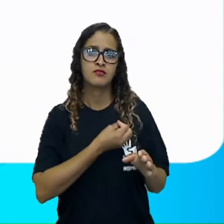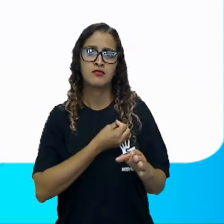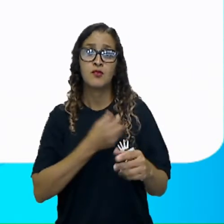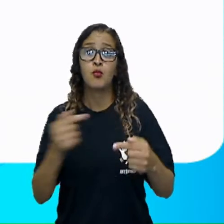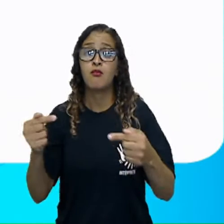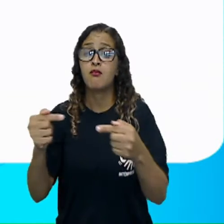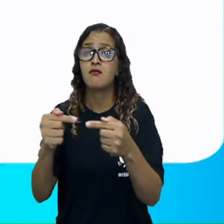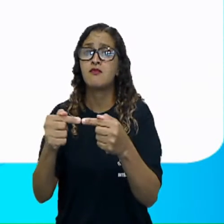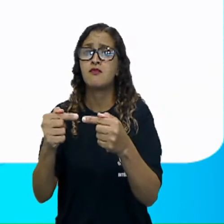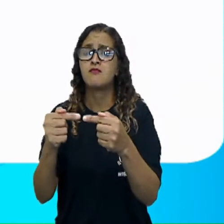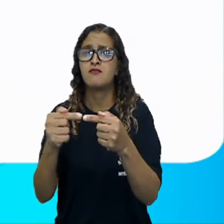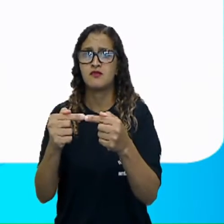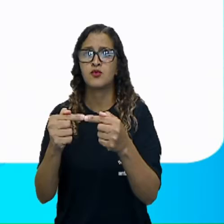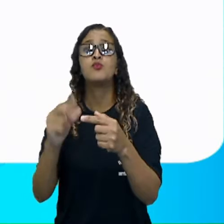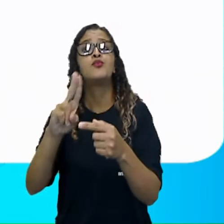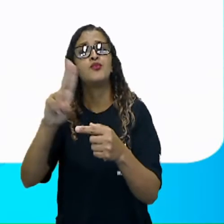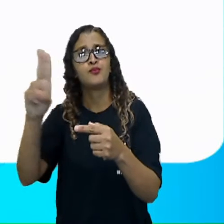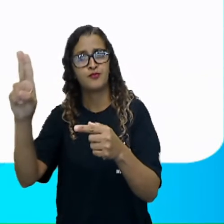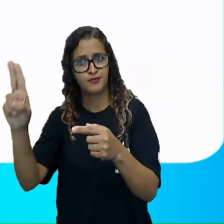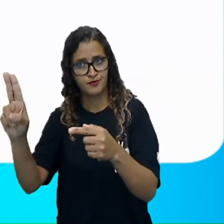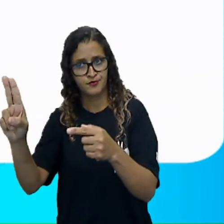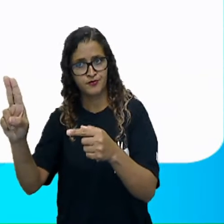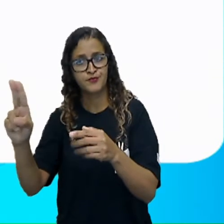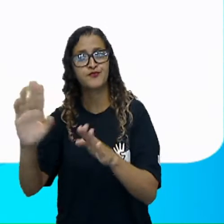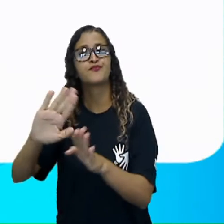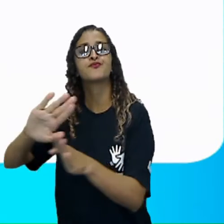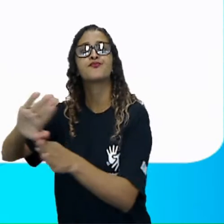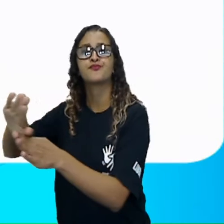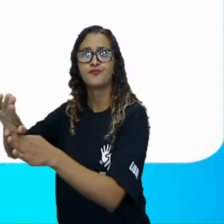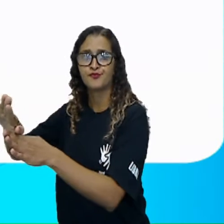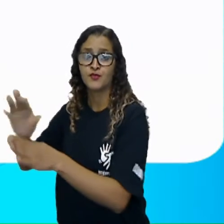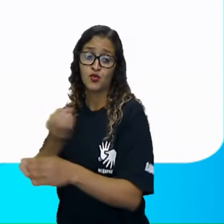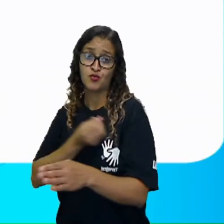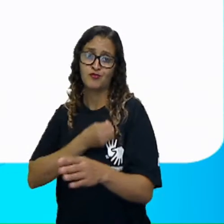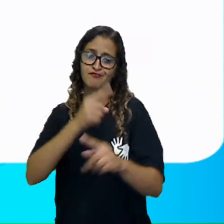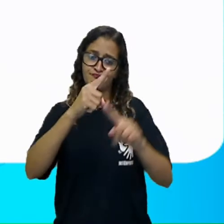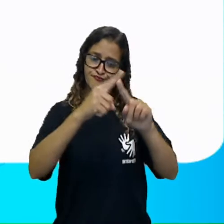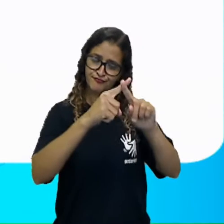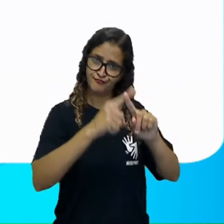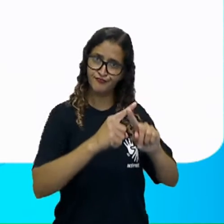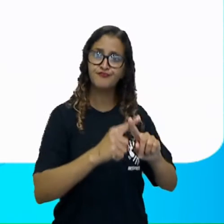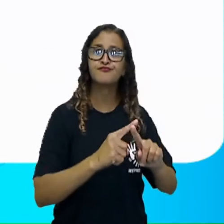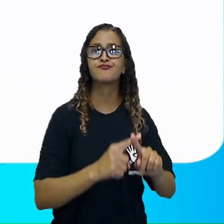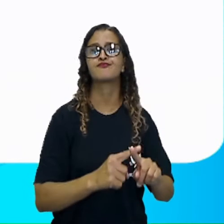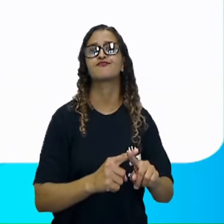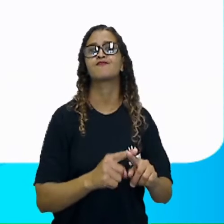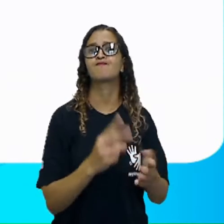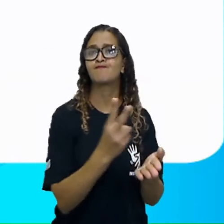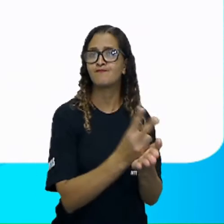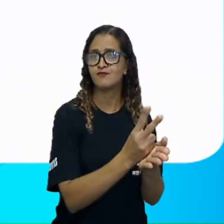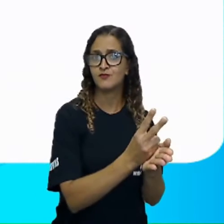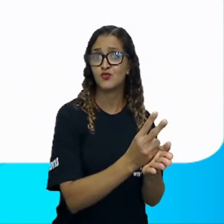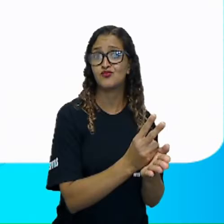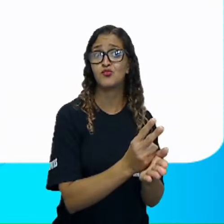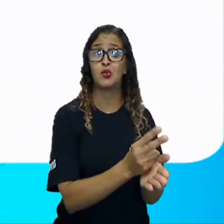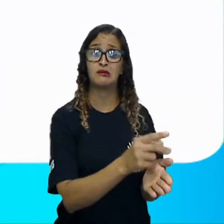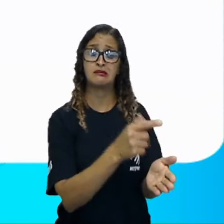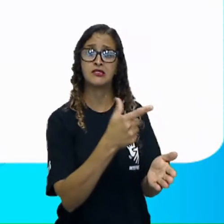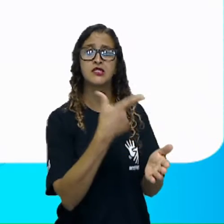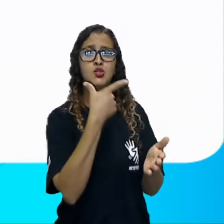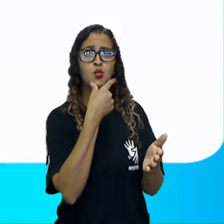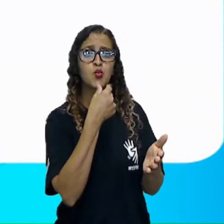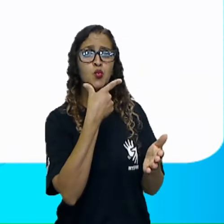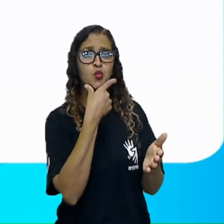concordam com o nome, exceto os multiplicativos, que sempre são masculinos.